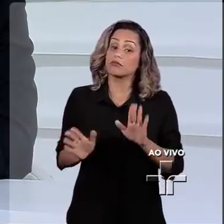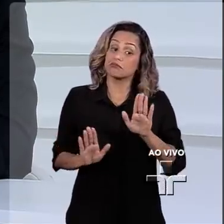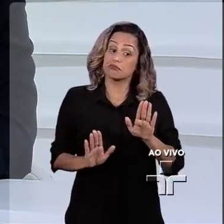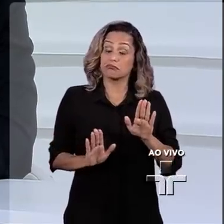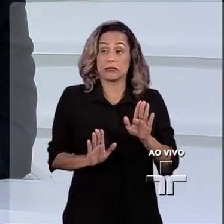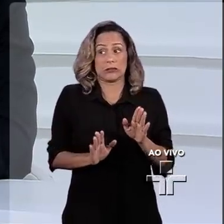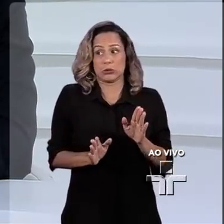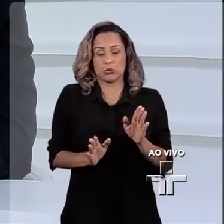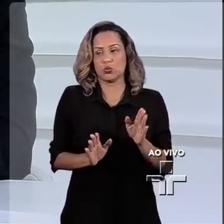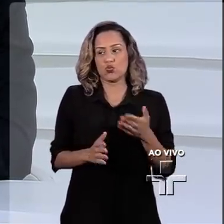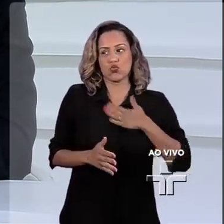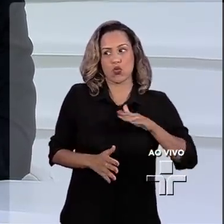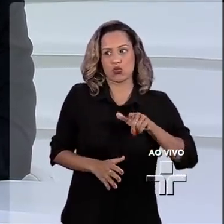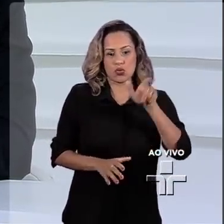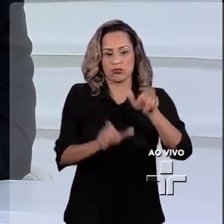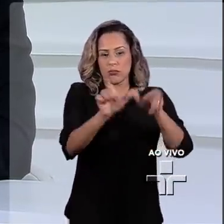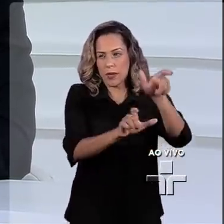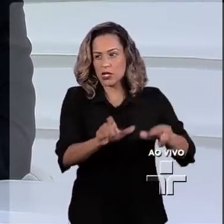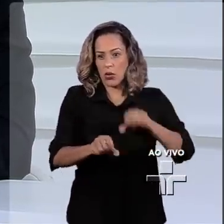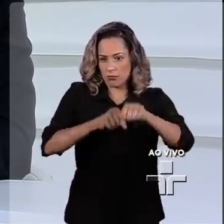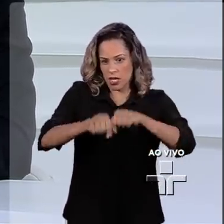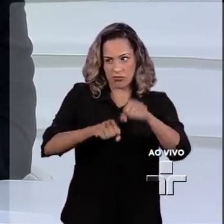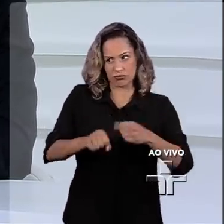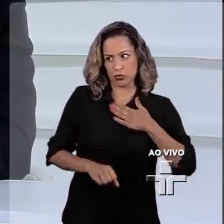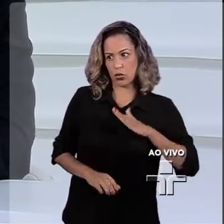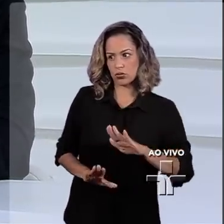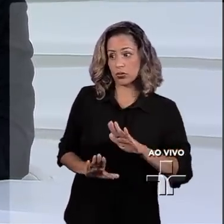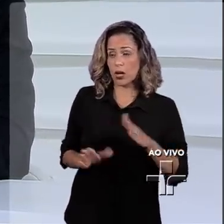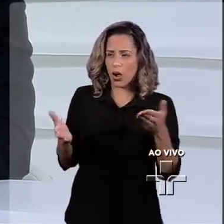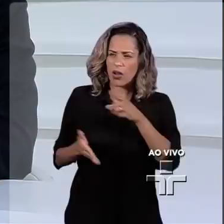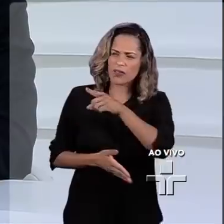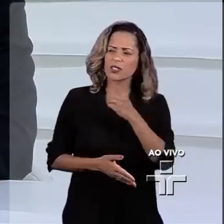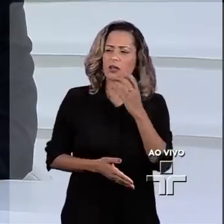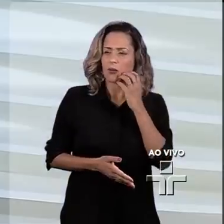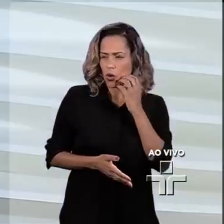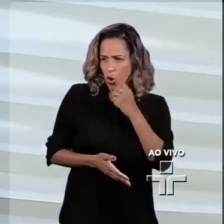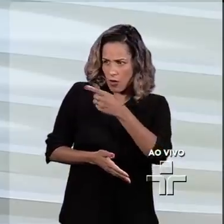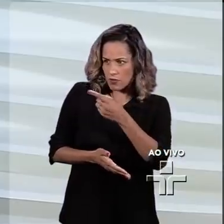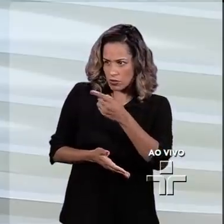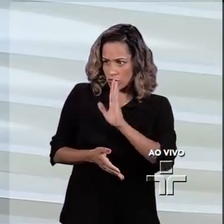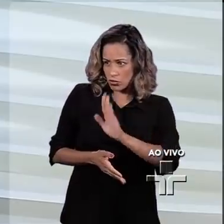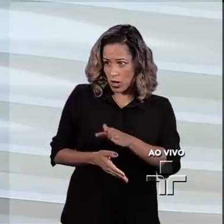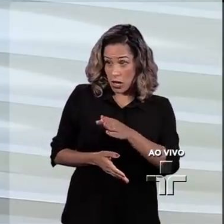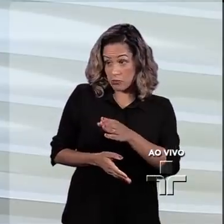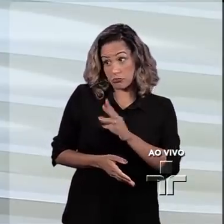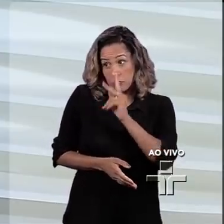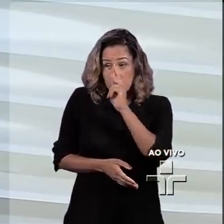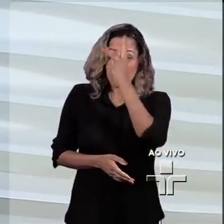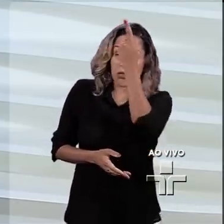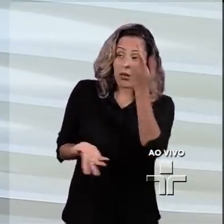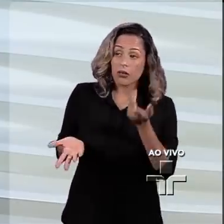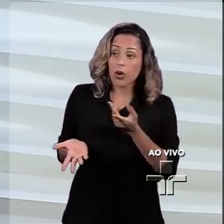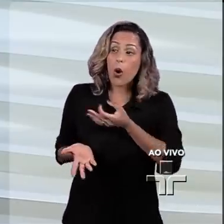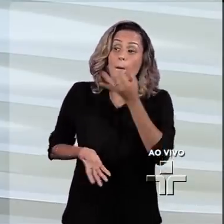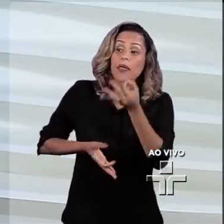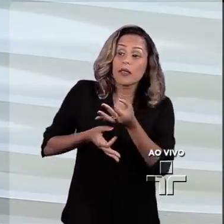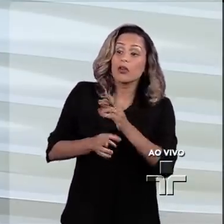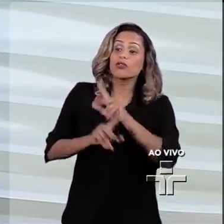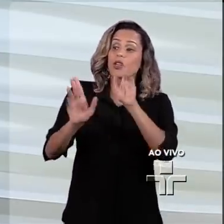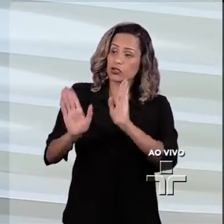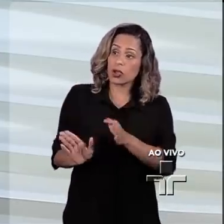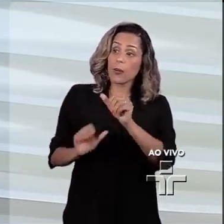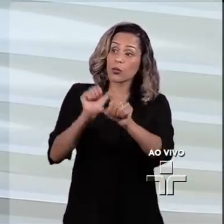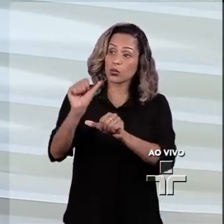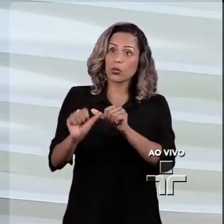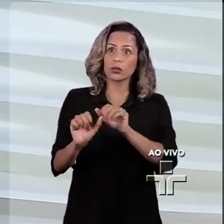assim. Você já mudou de opinião sobre isso ou ainda... Bom, uma coisa não tem nada a ver com a outra. Eu também